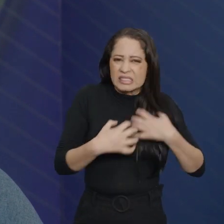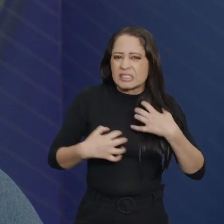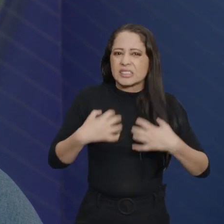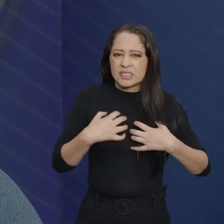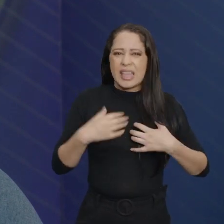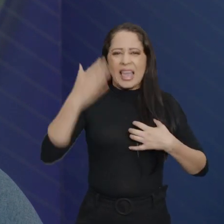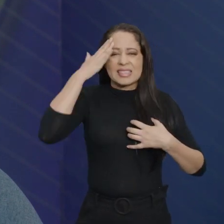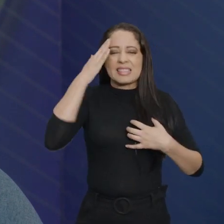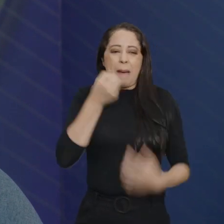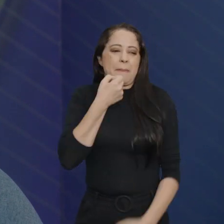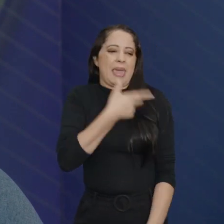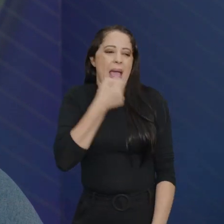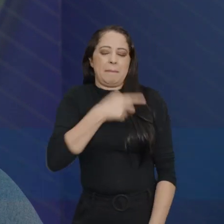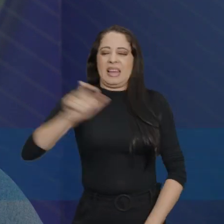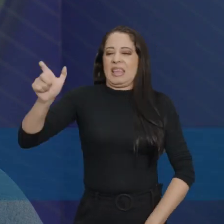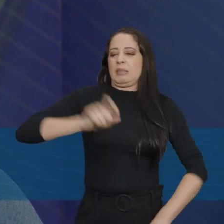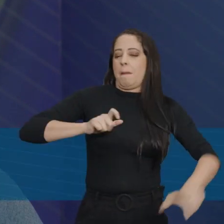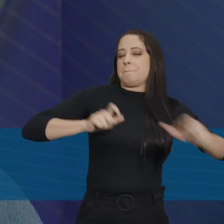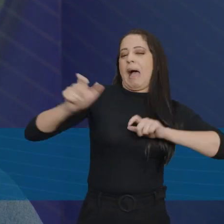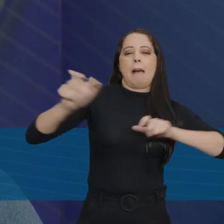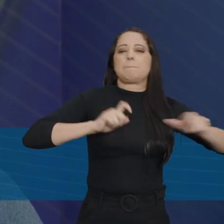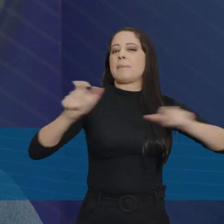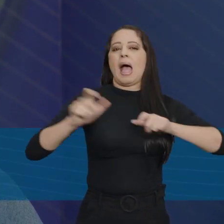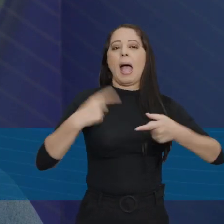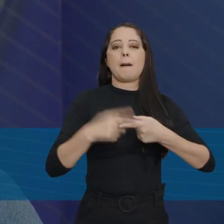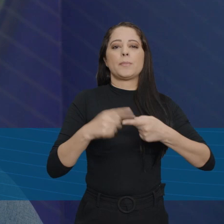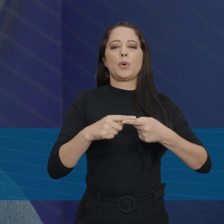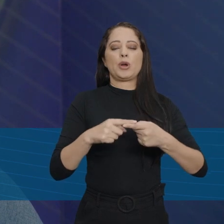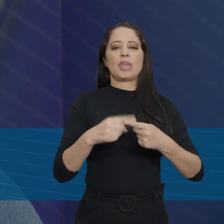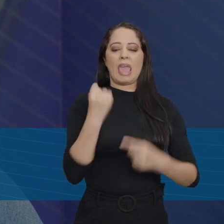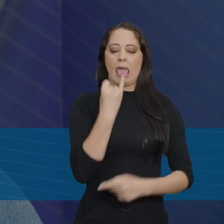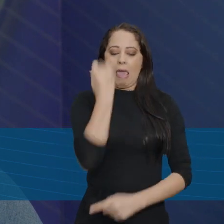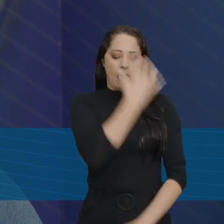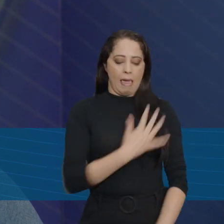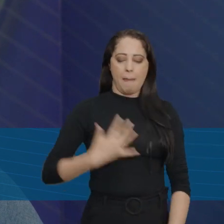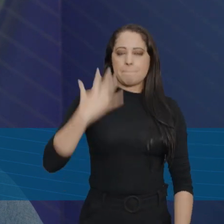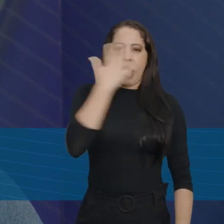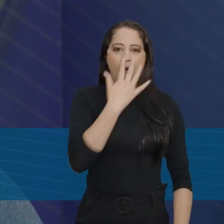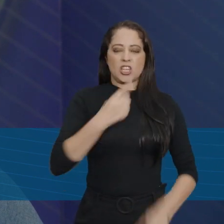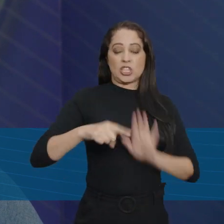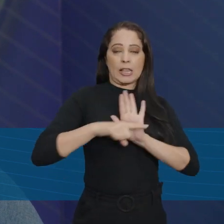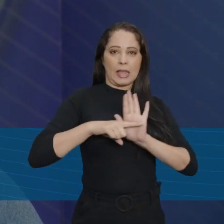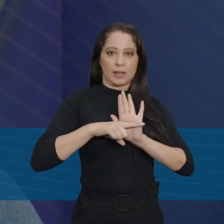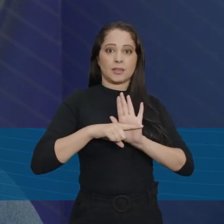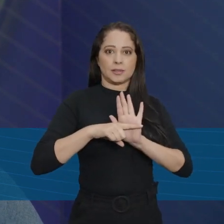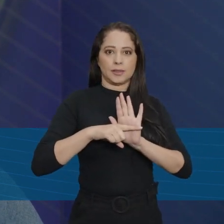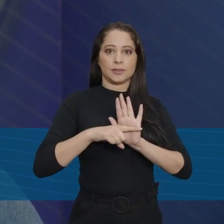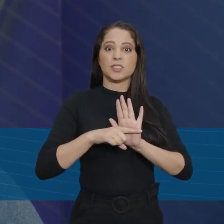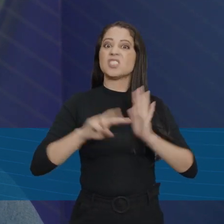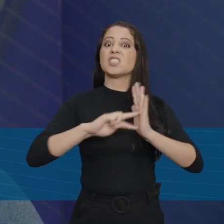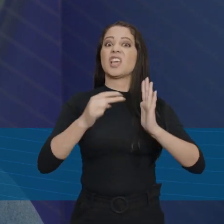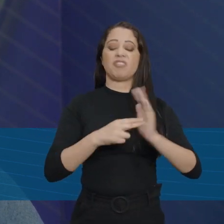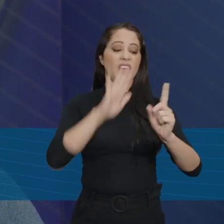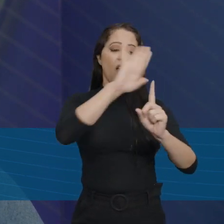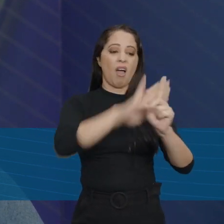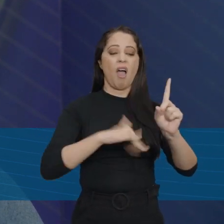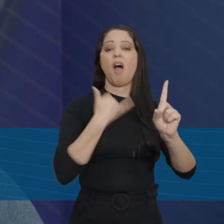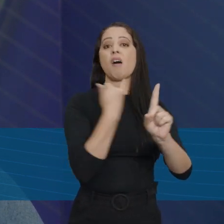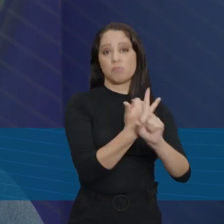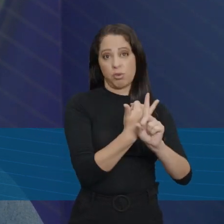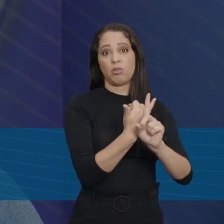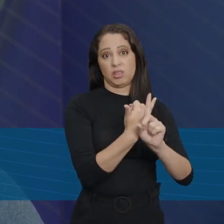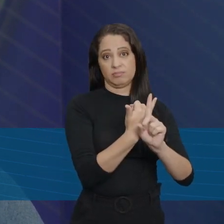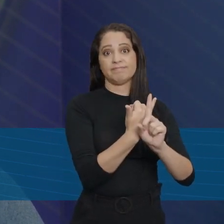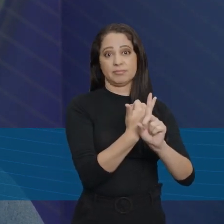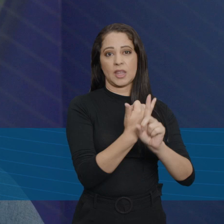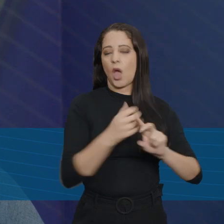fica incomodado. E aquele apelido que também exalta um aspecto da sua aparência de forma negativa. O termo correto para isso